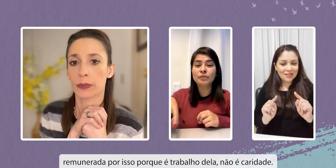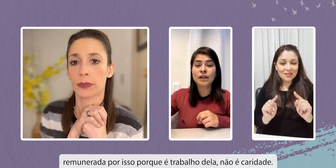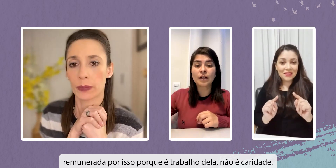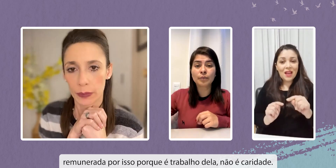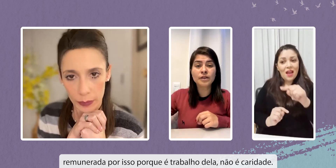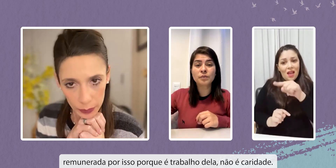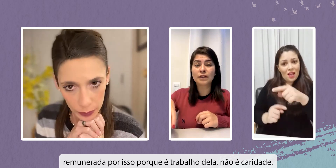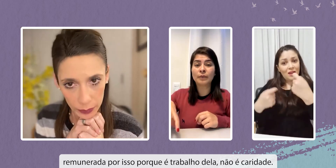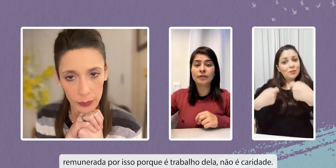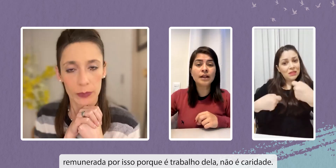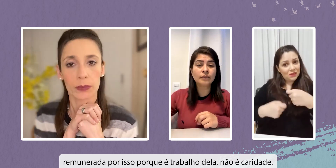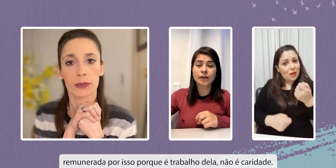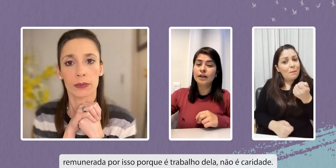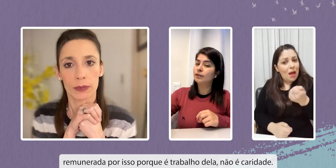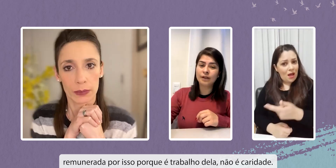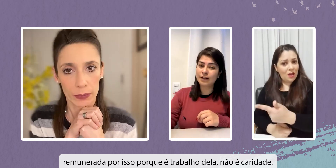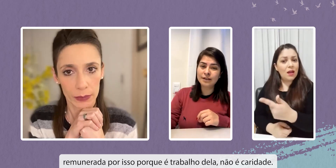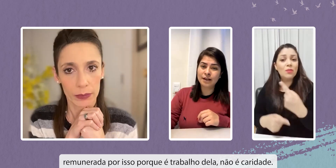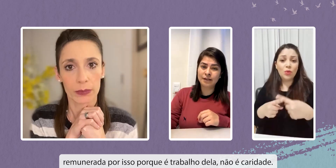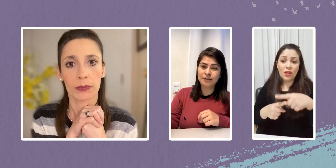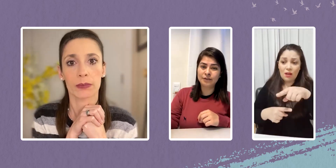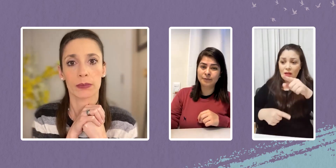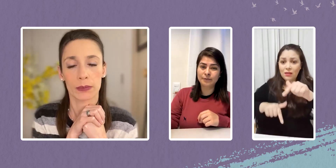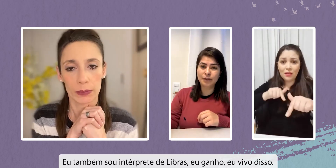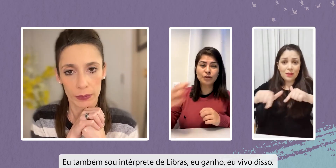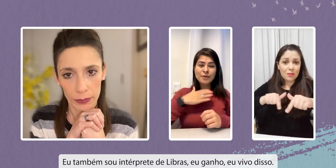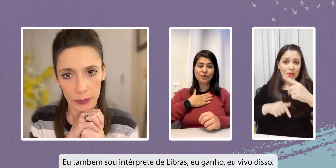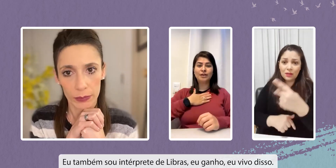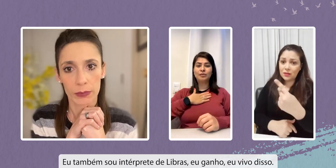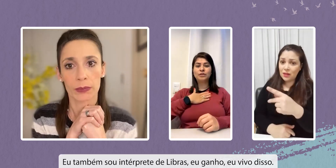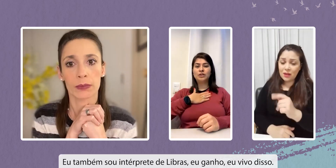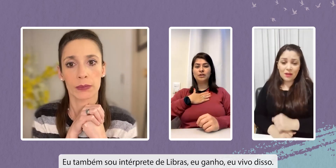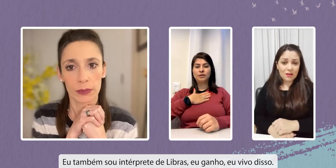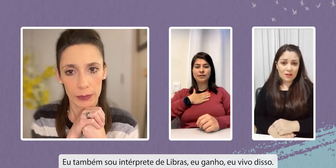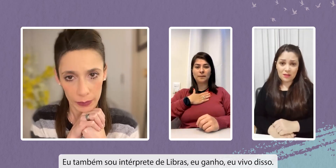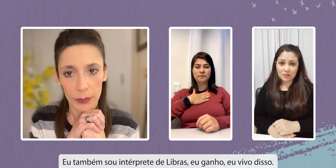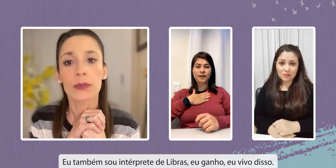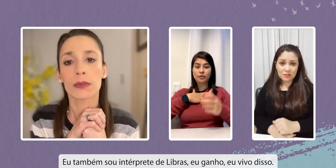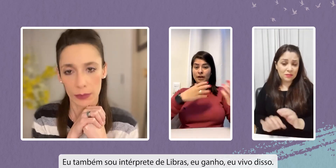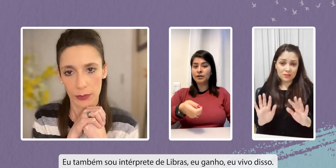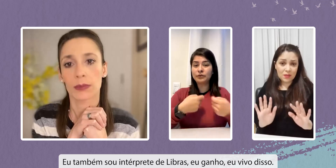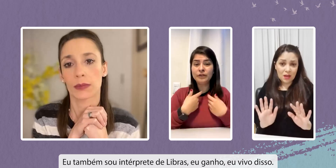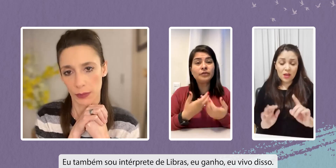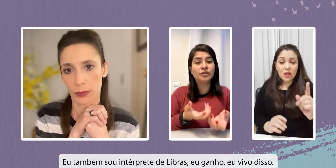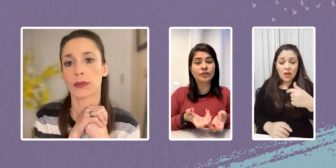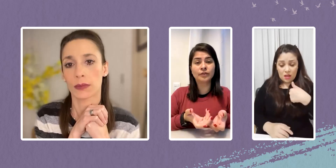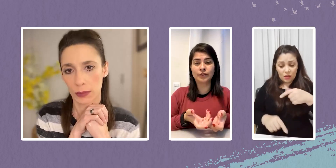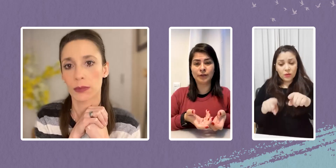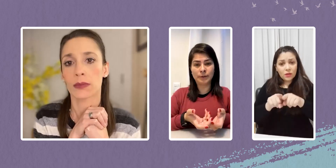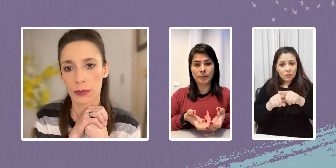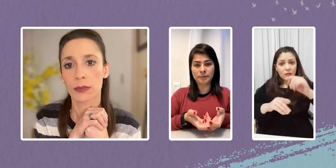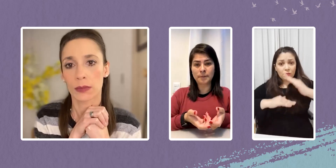ser remunerada por isso, porque é trabalho dela, não é caridade. Eu também sou intérprete de Libras. Eu ganho, eu vivo